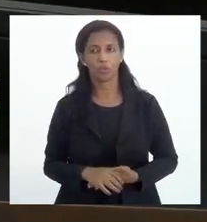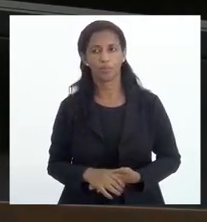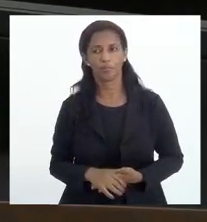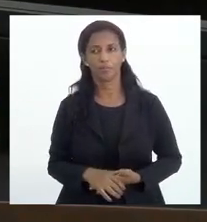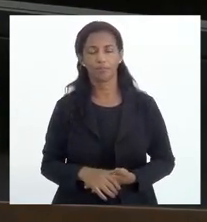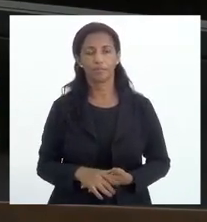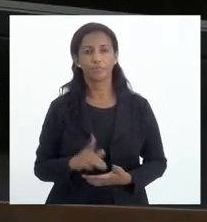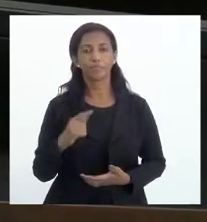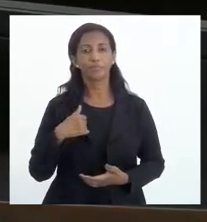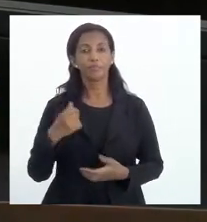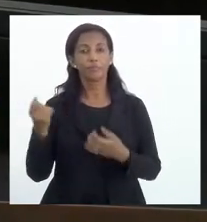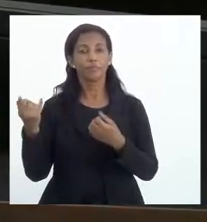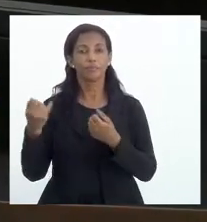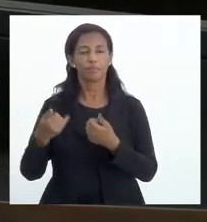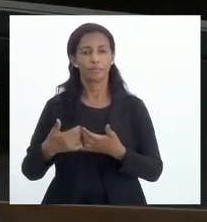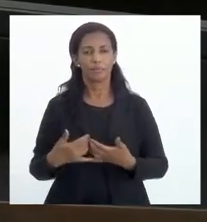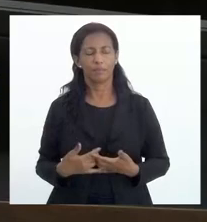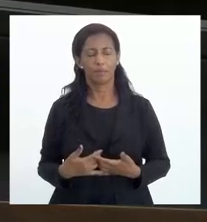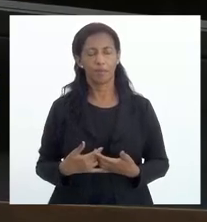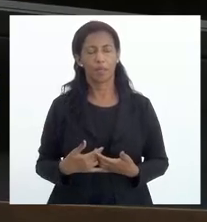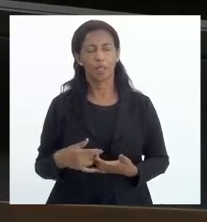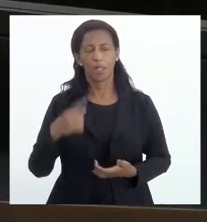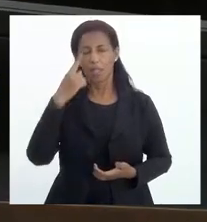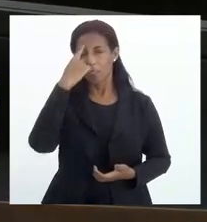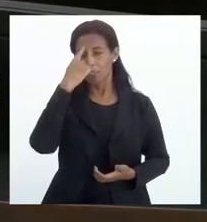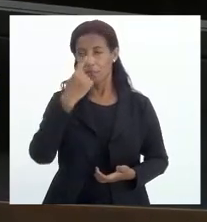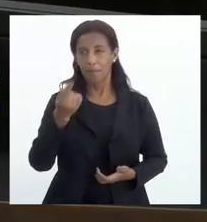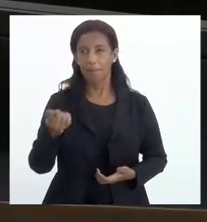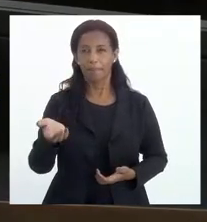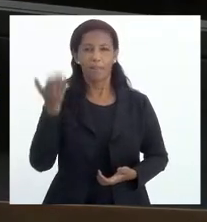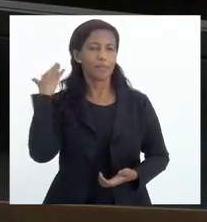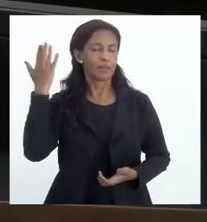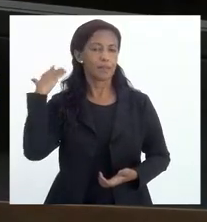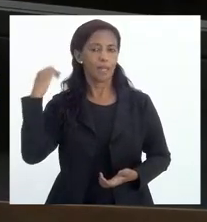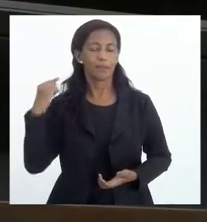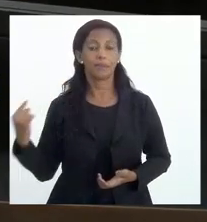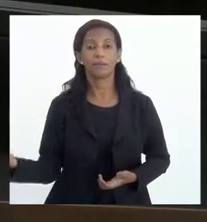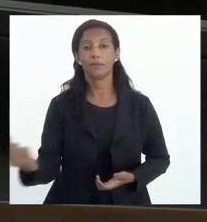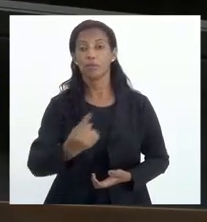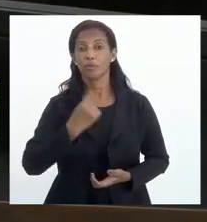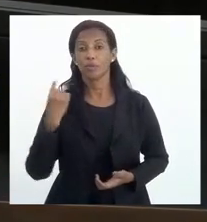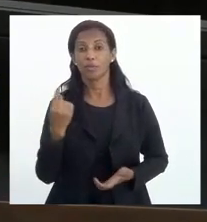fazer um esclarecimento, semana passada